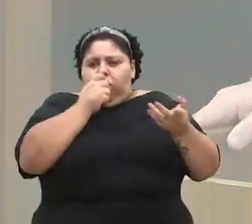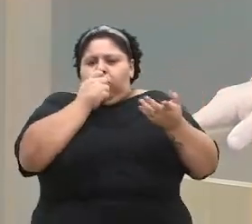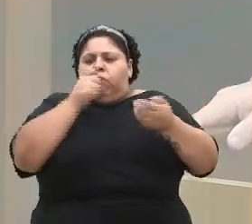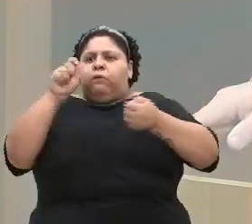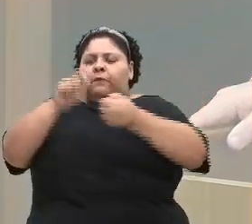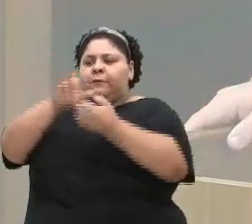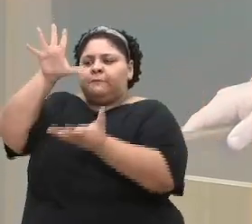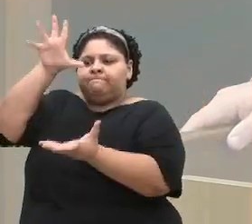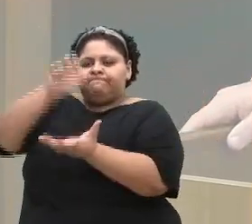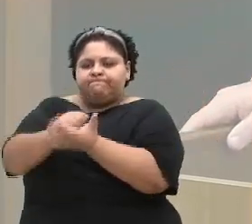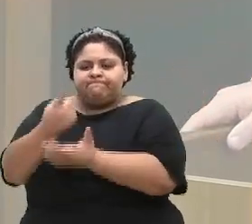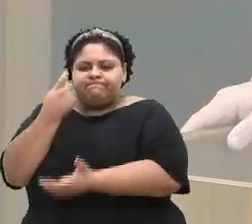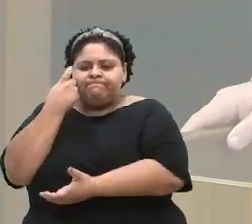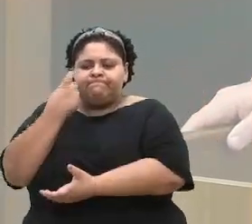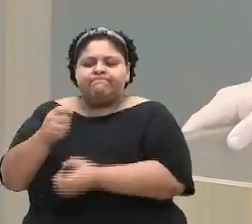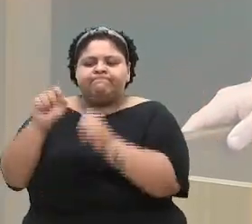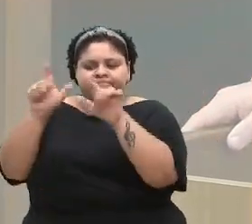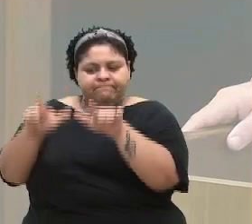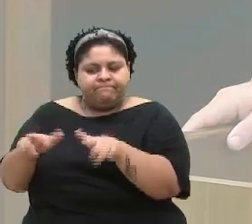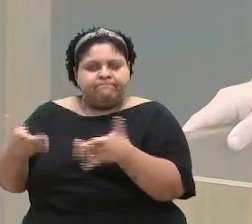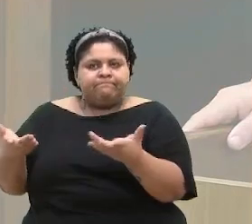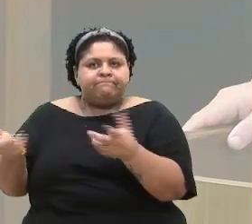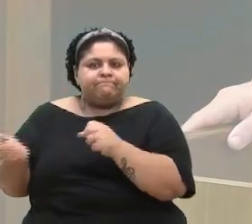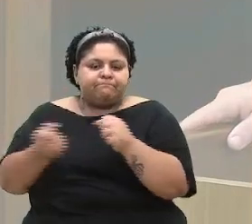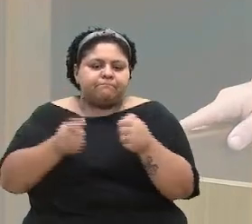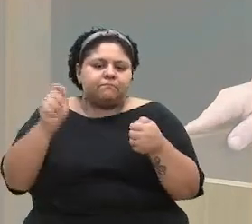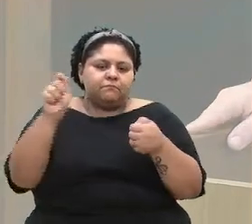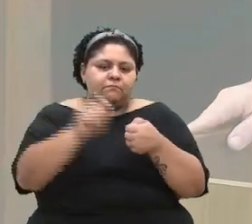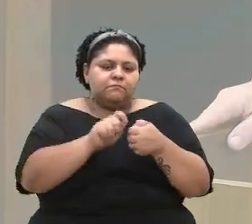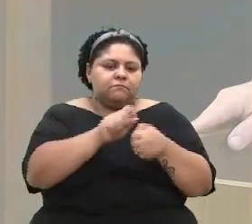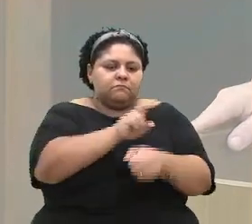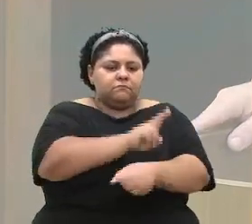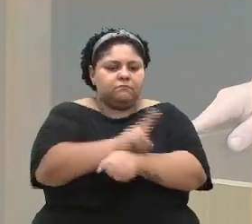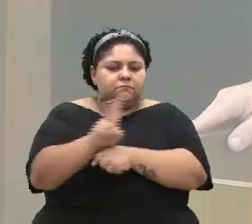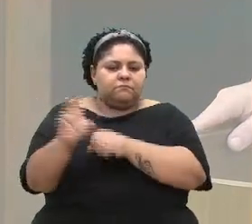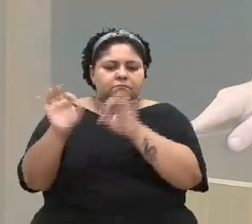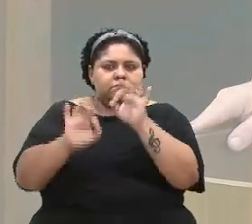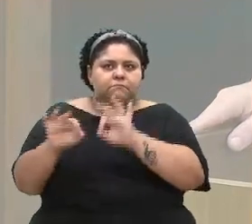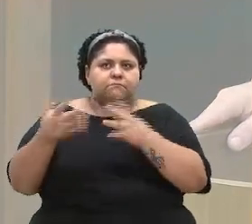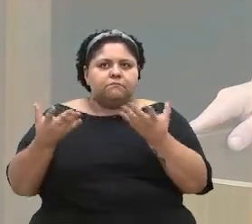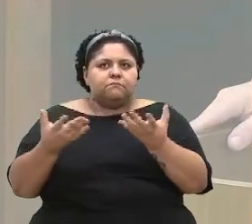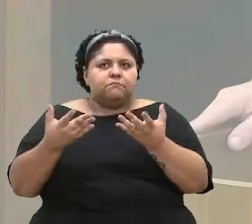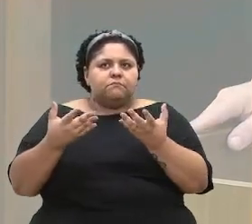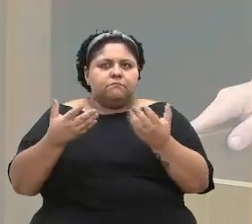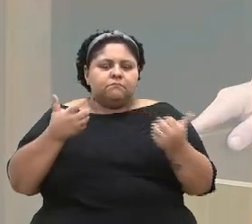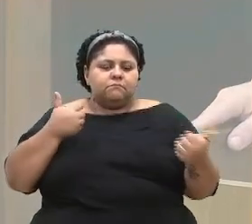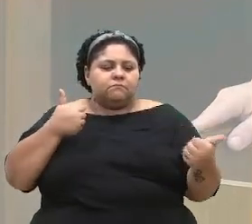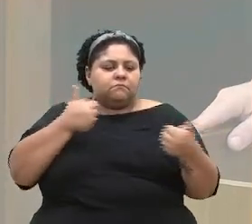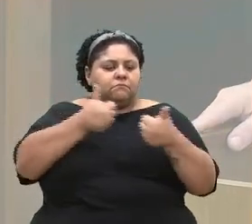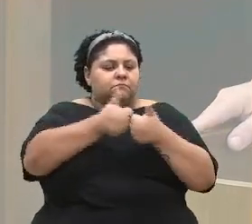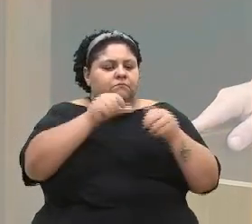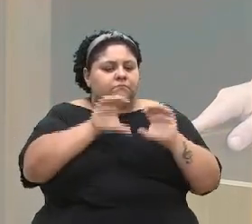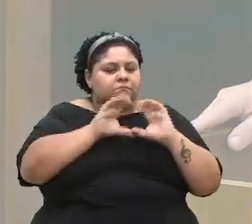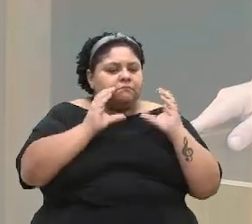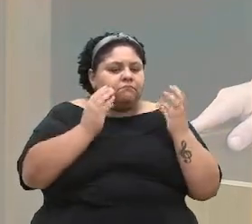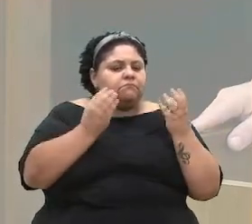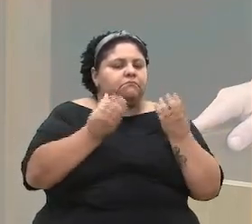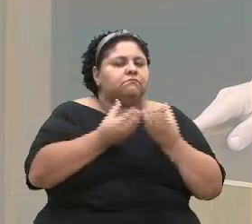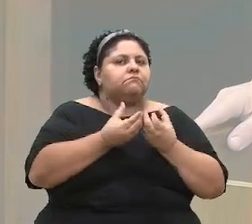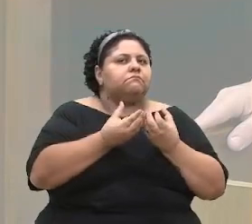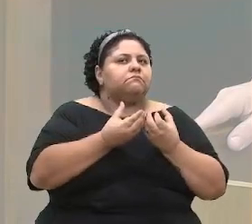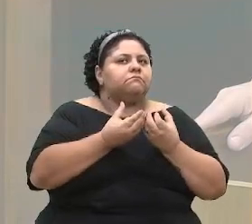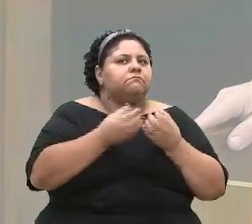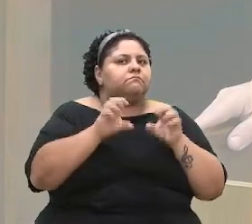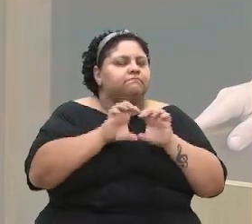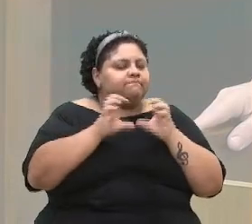de adoção de uma área, podendo fazer o cuidado e a manutenção. Isso aproxima a comunidade, faz com que a comunidade tenha